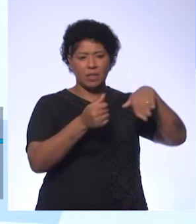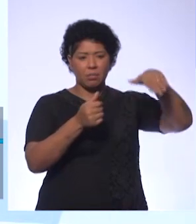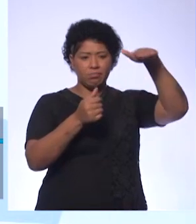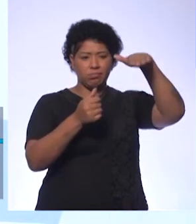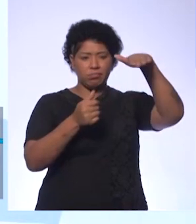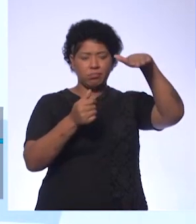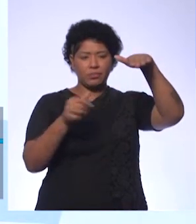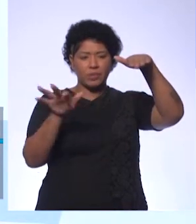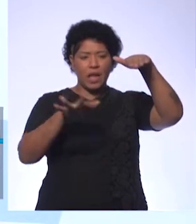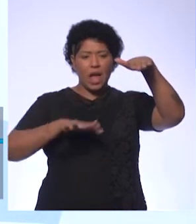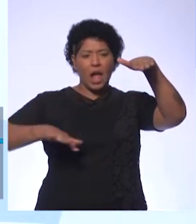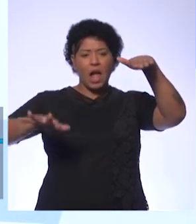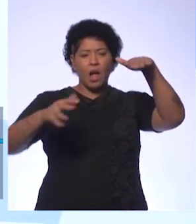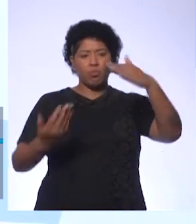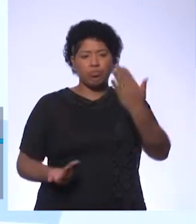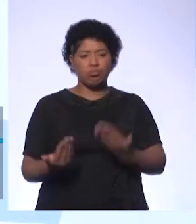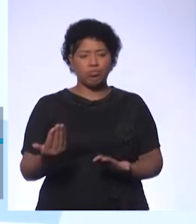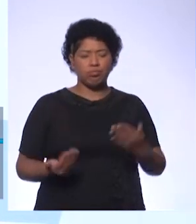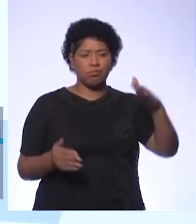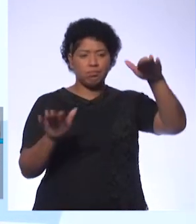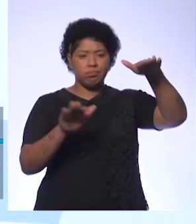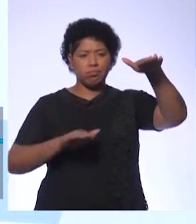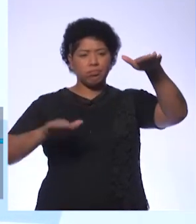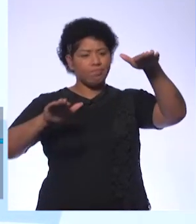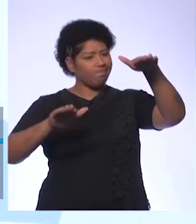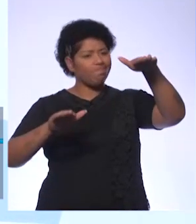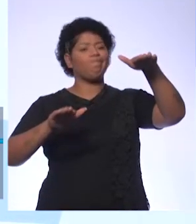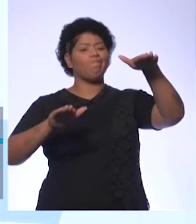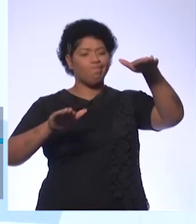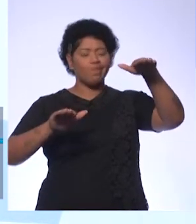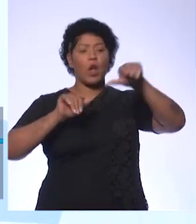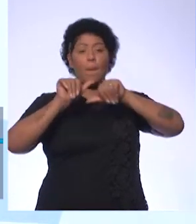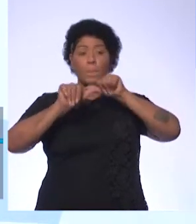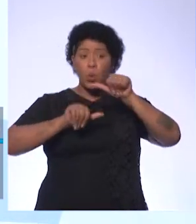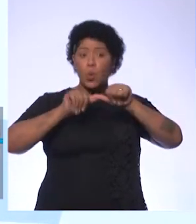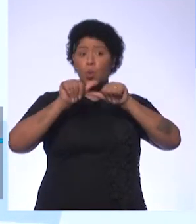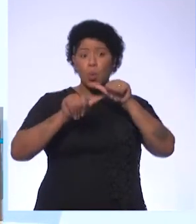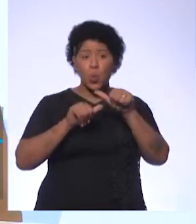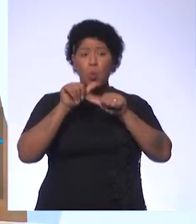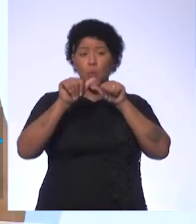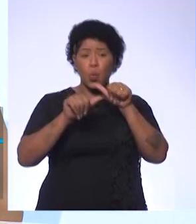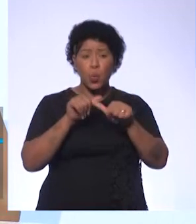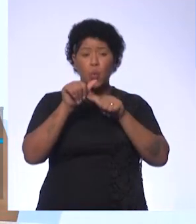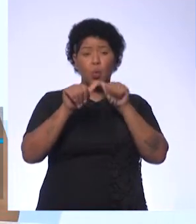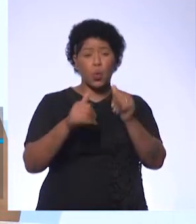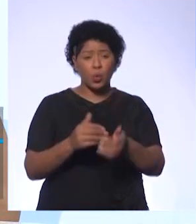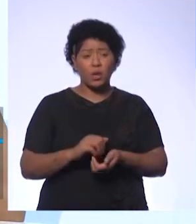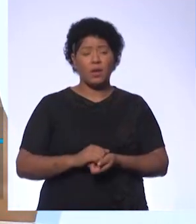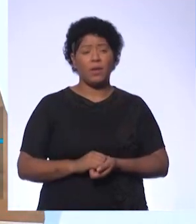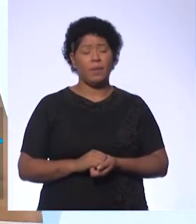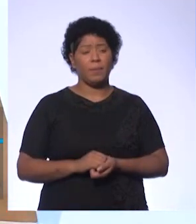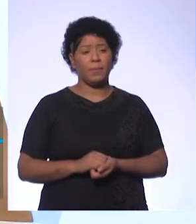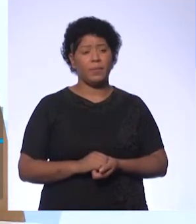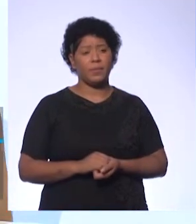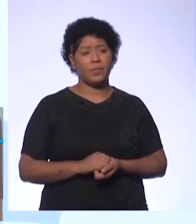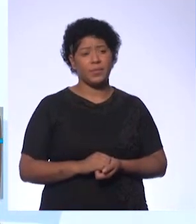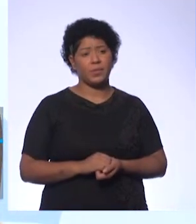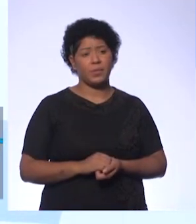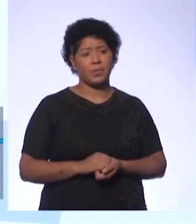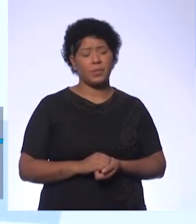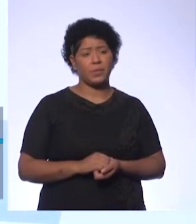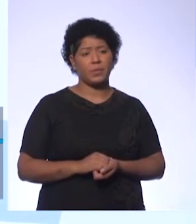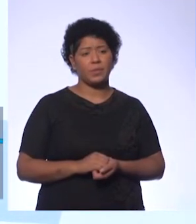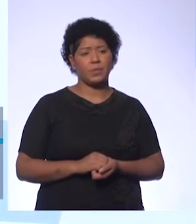aula, né? Então, o modo de produção, o trabalho, muda as relações. E esse modo de produção material ele está relacionado